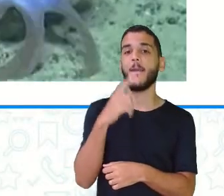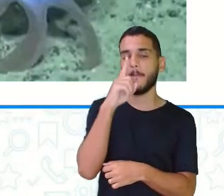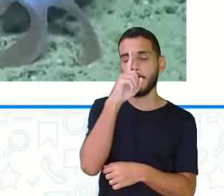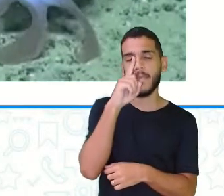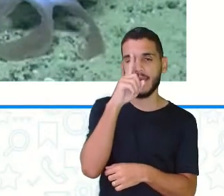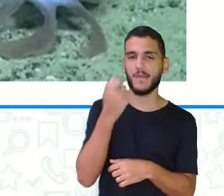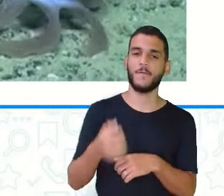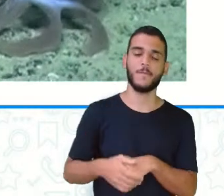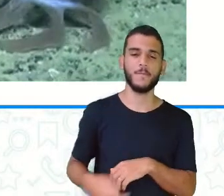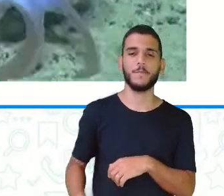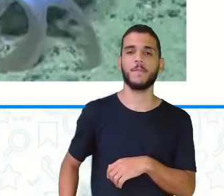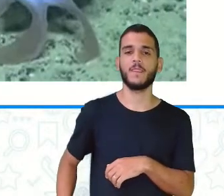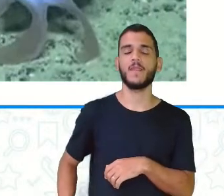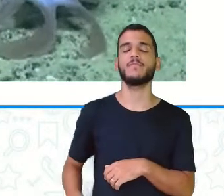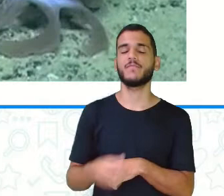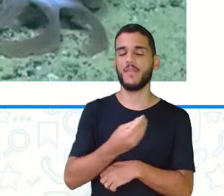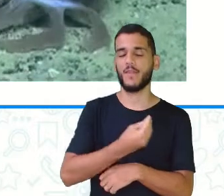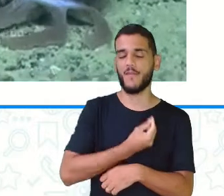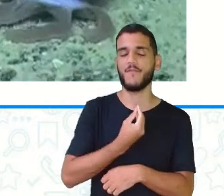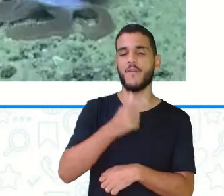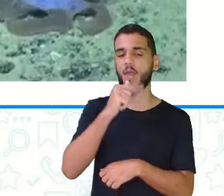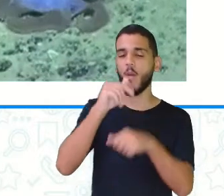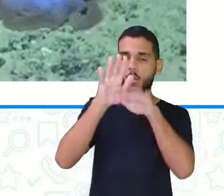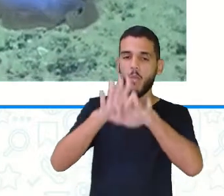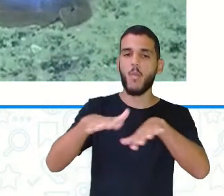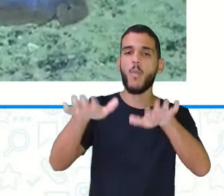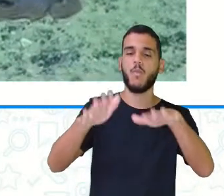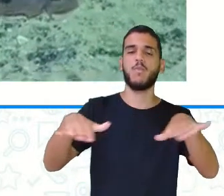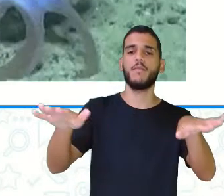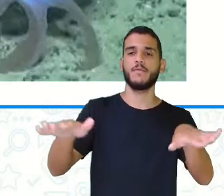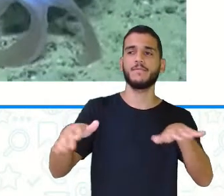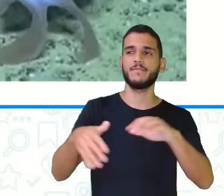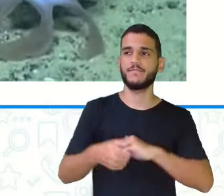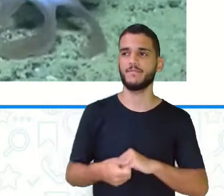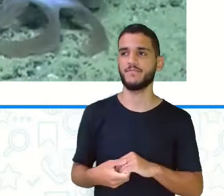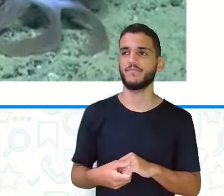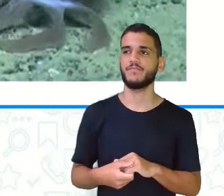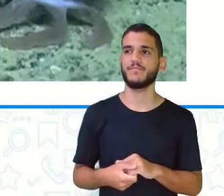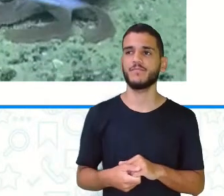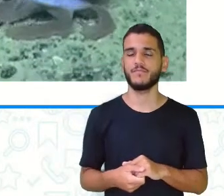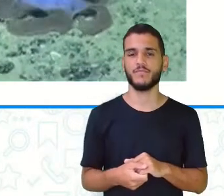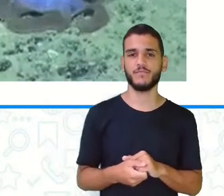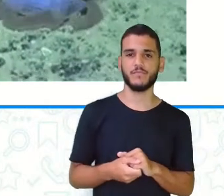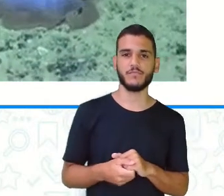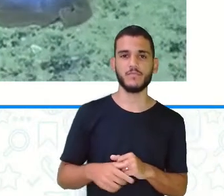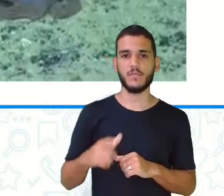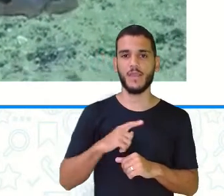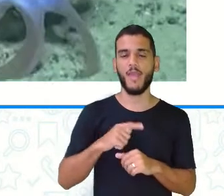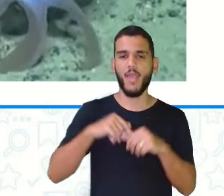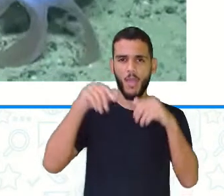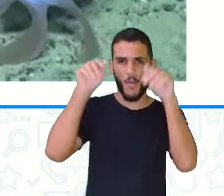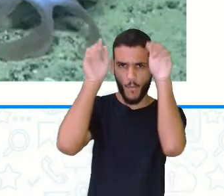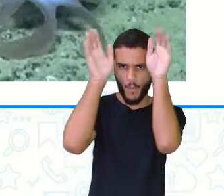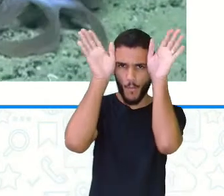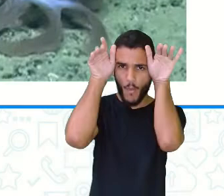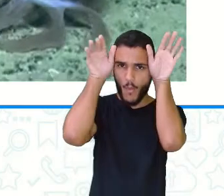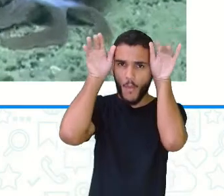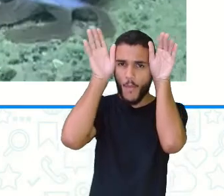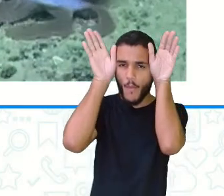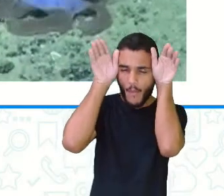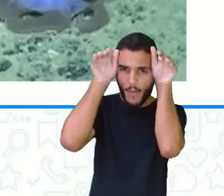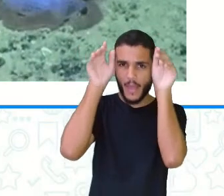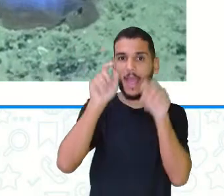aqui, né? Nos mares e nos oceanos. E aqui, aquele negócio que eu falei que são orelhinhas, na verdade,